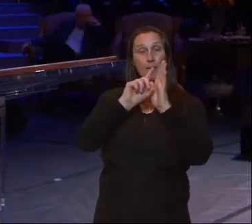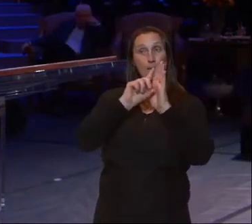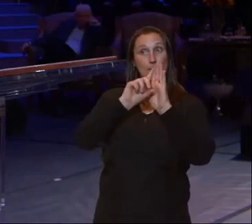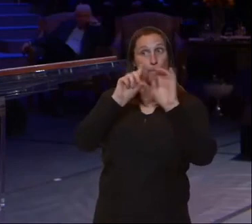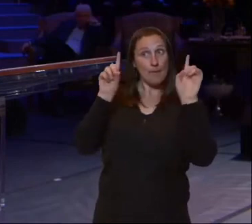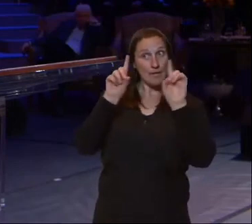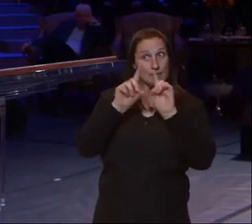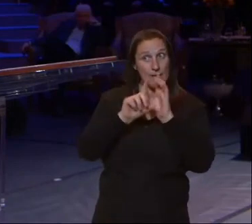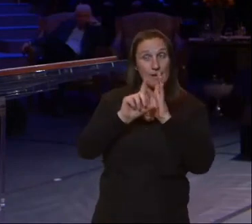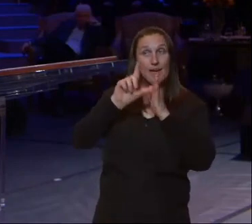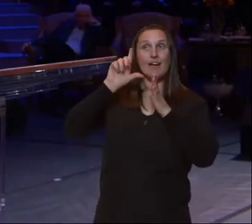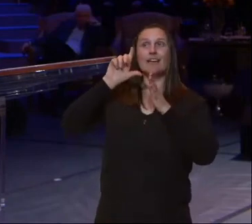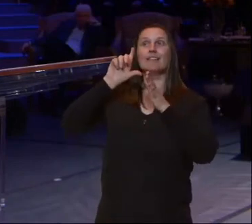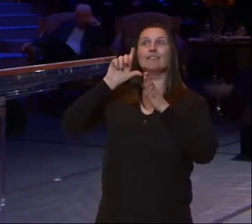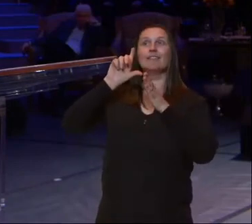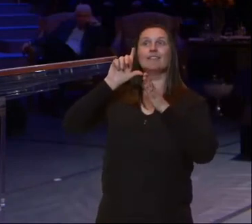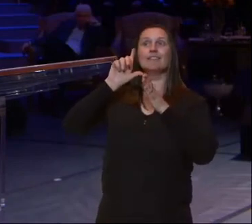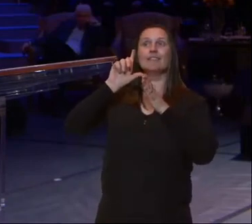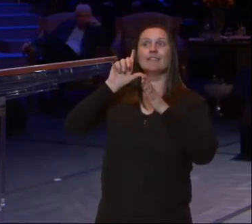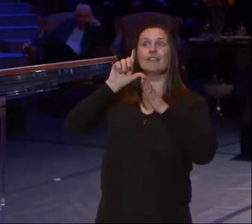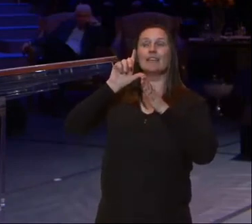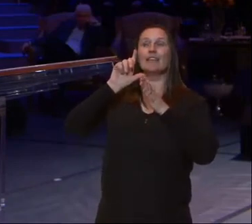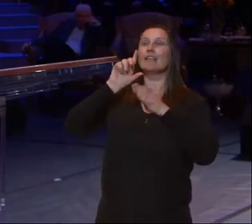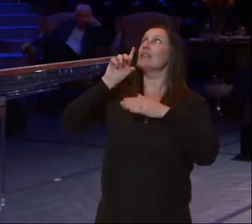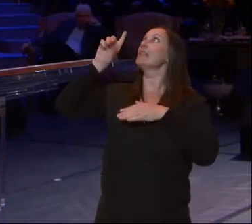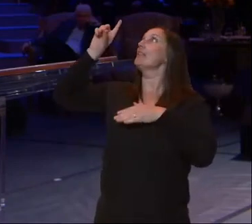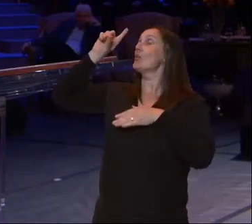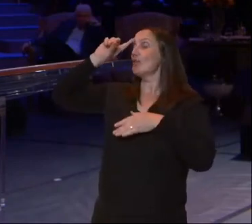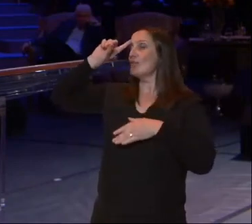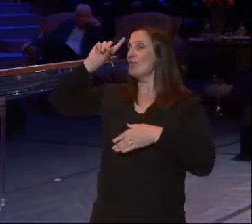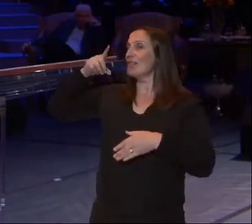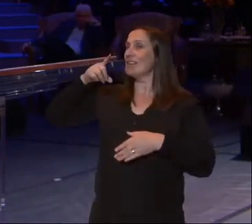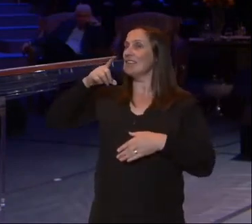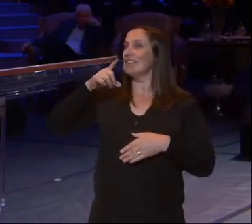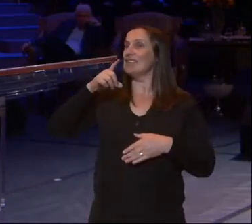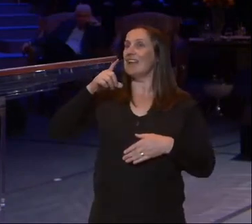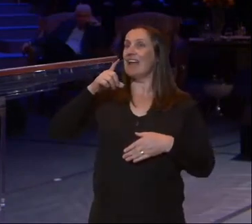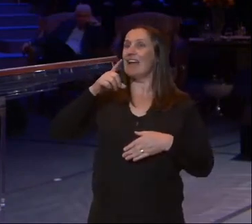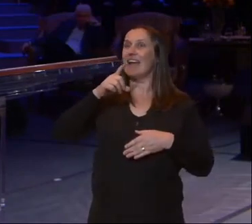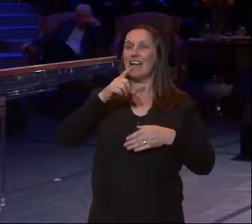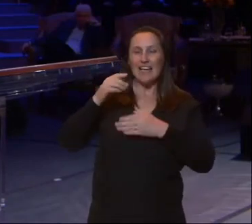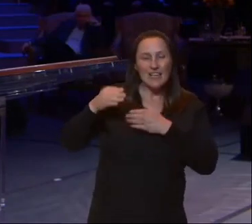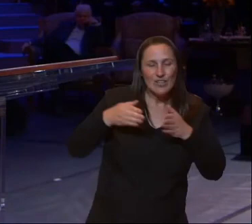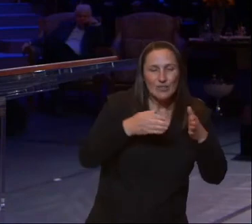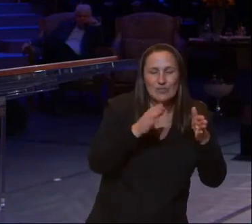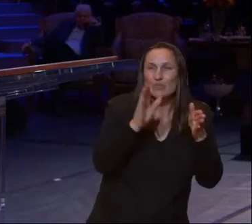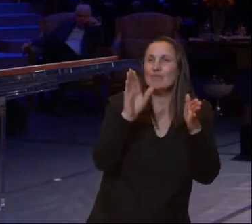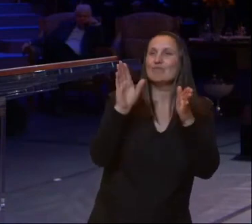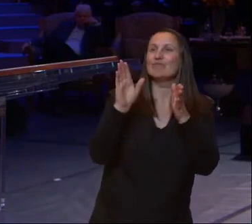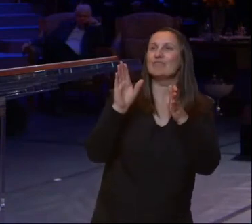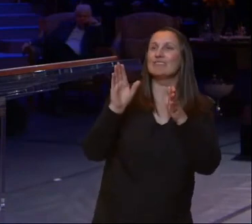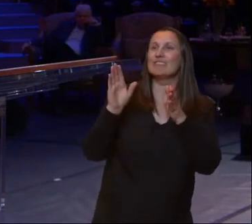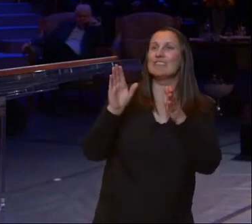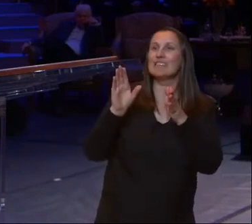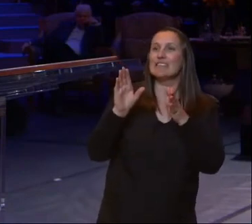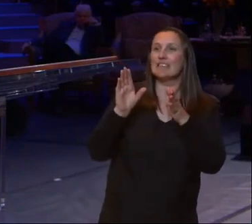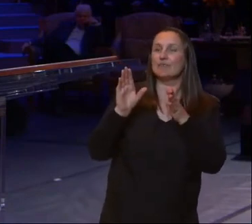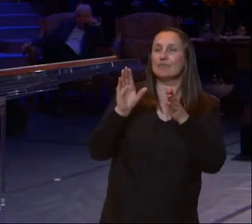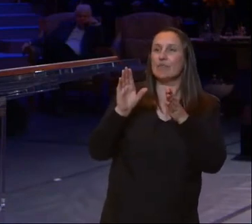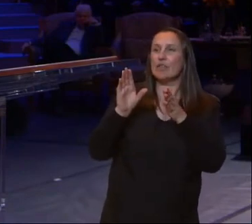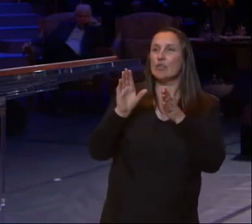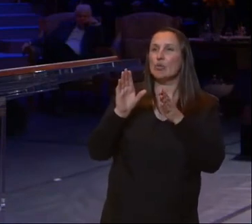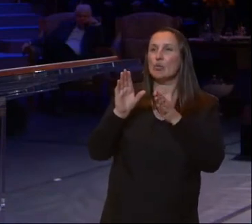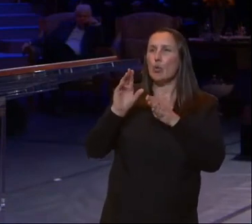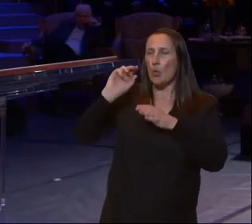o Senhor o manda para um riacho, um córregozinho. Ele toma água e ali os corvos o